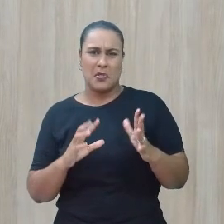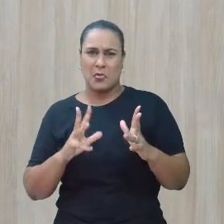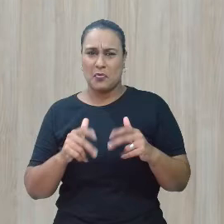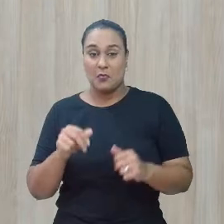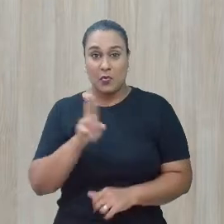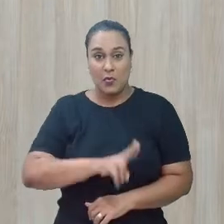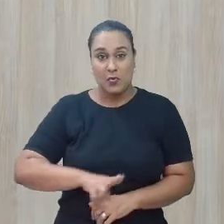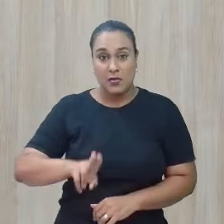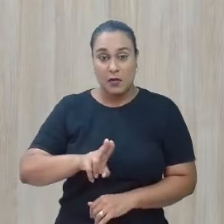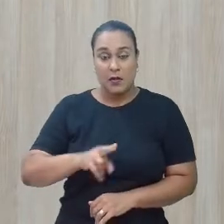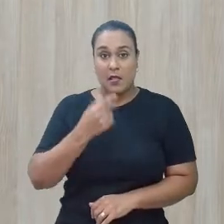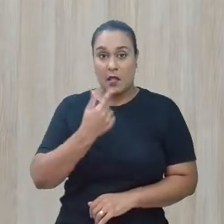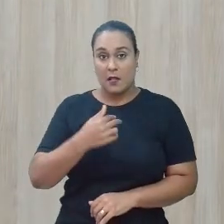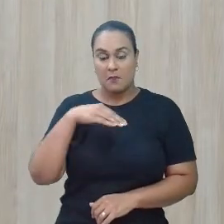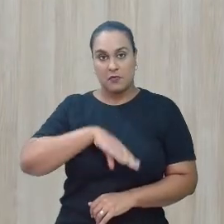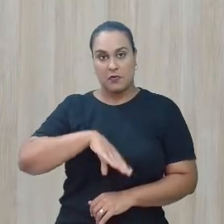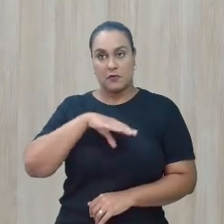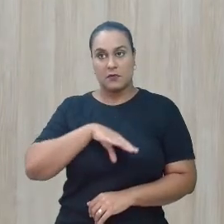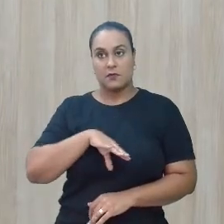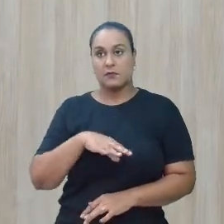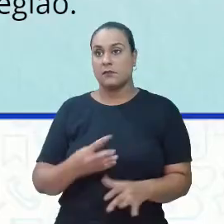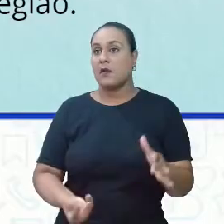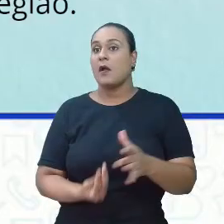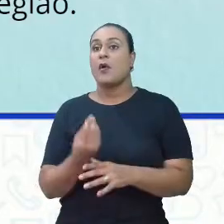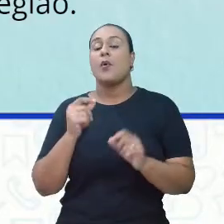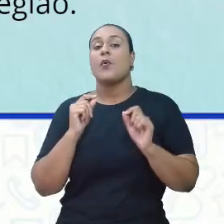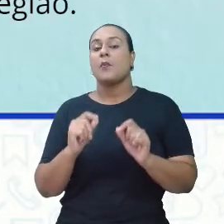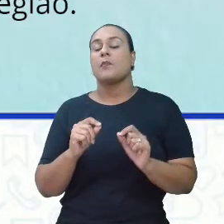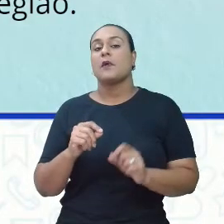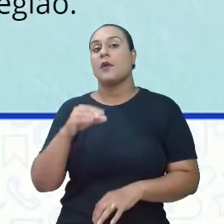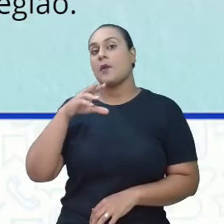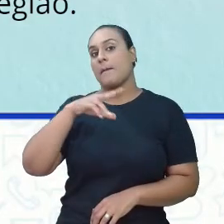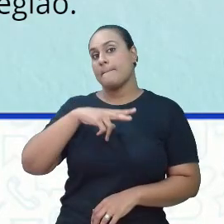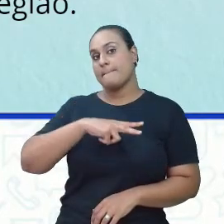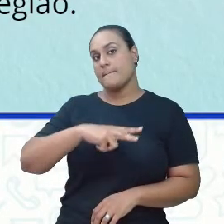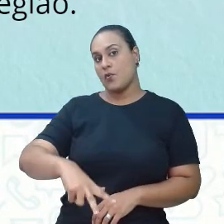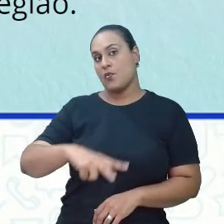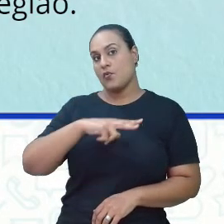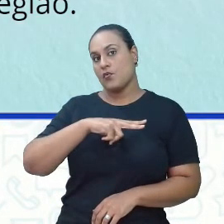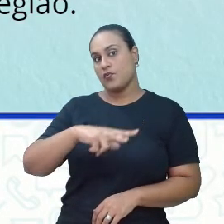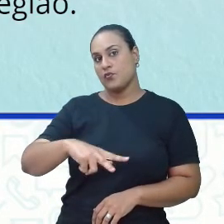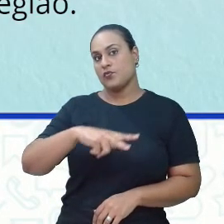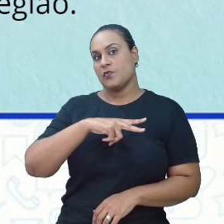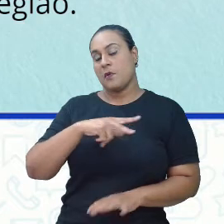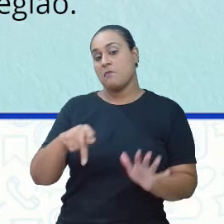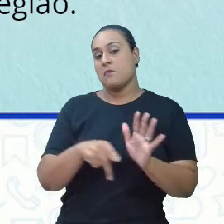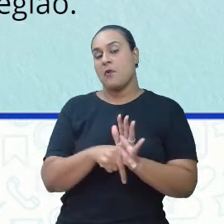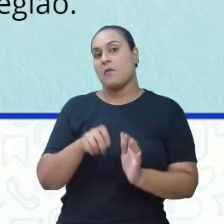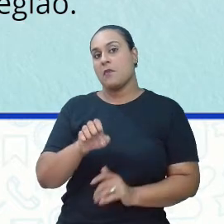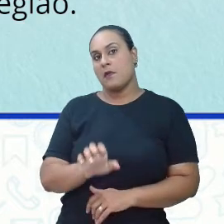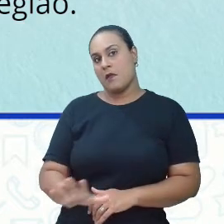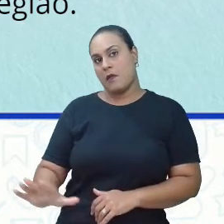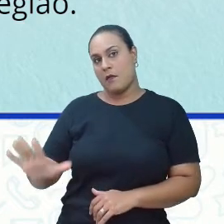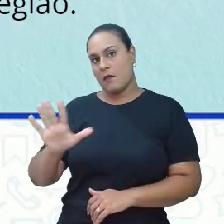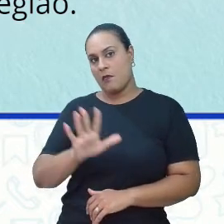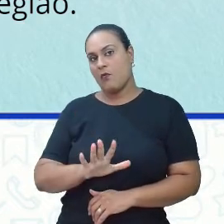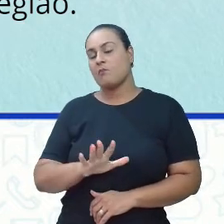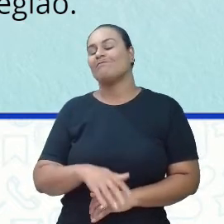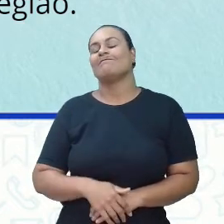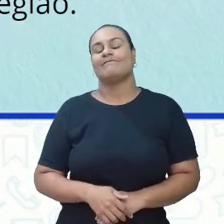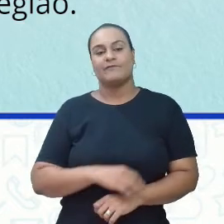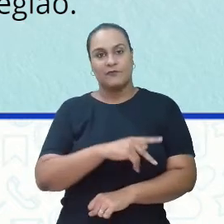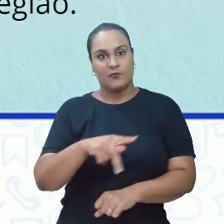língua? Isso surgiu porque Portugal, que é um país que está lá na Europa, foi um dos países que